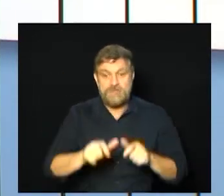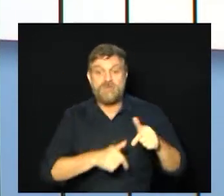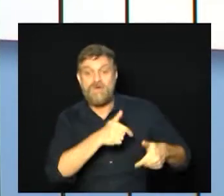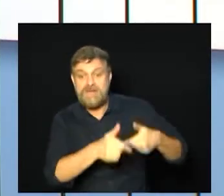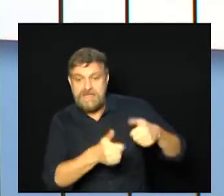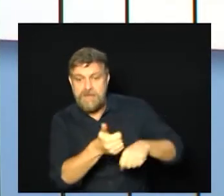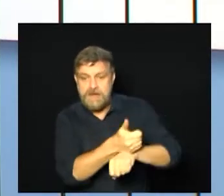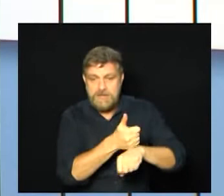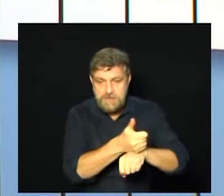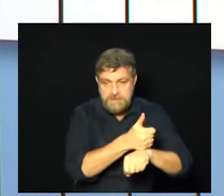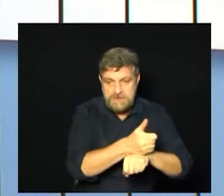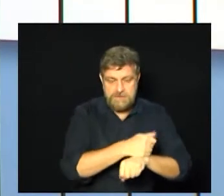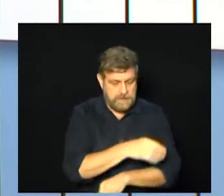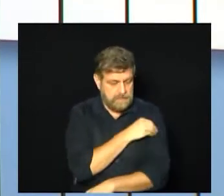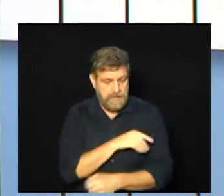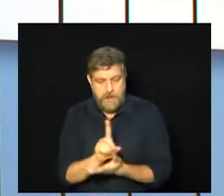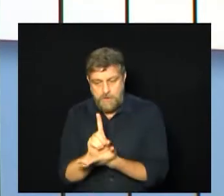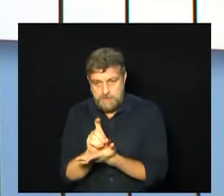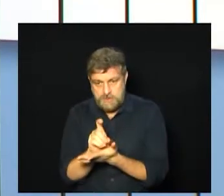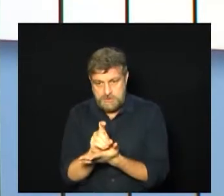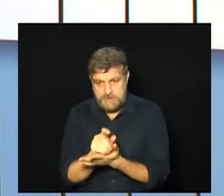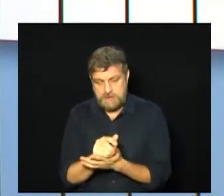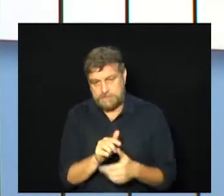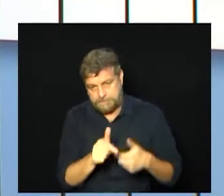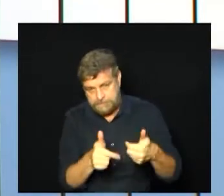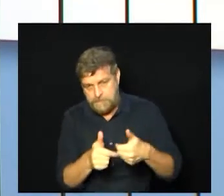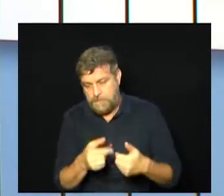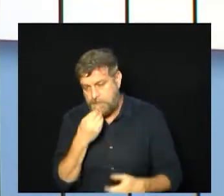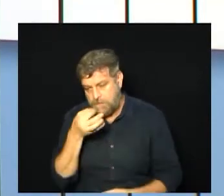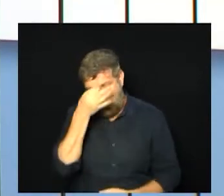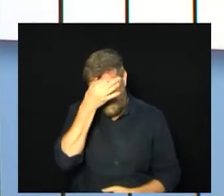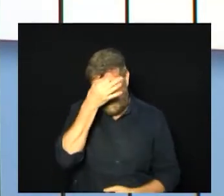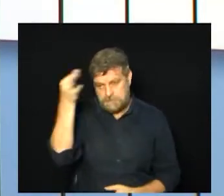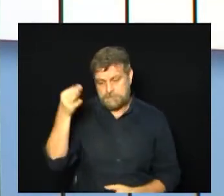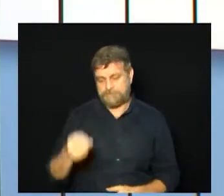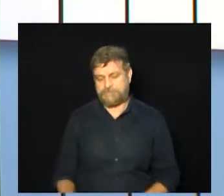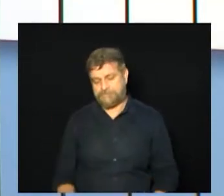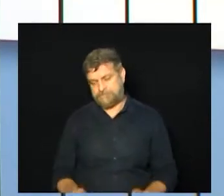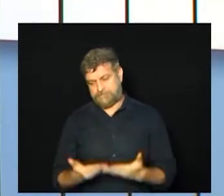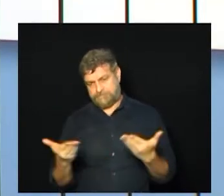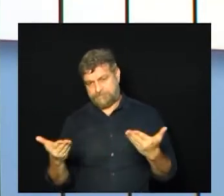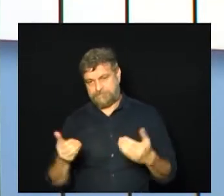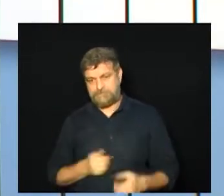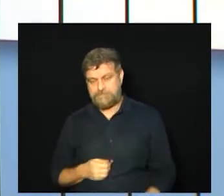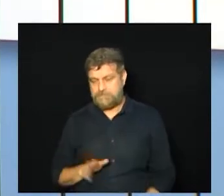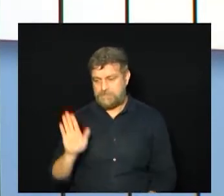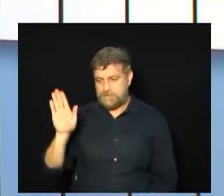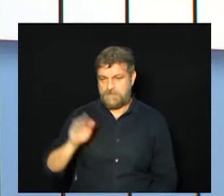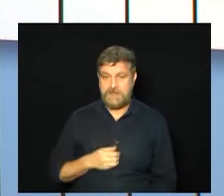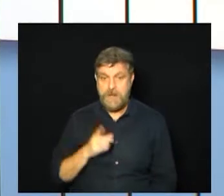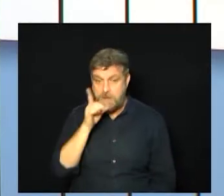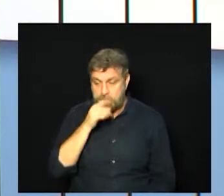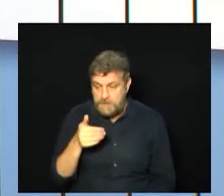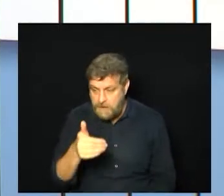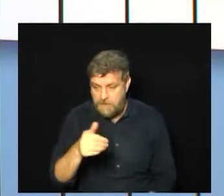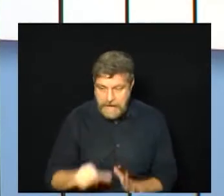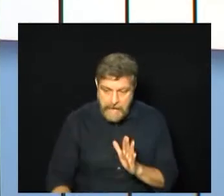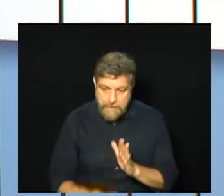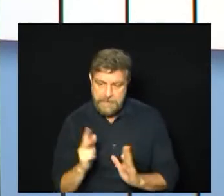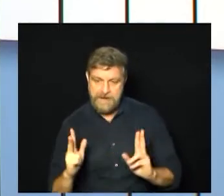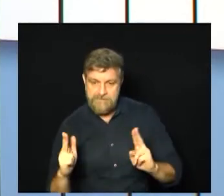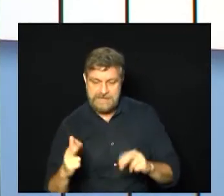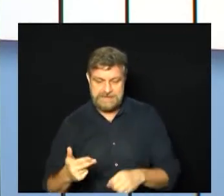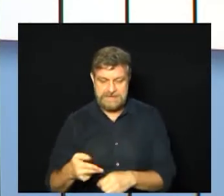trabalhando, vai ter álcool gel disponível. Então, boa sorte aos candidatos neste domingo, na primeira fase do vestibular